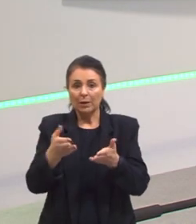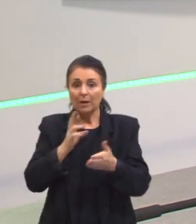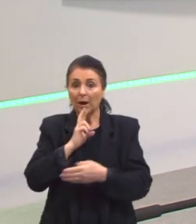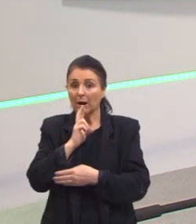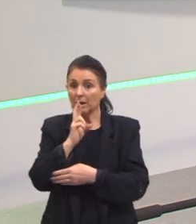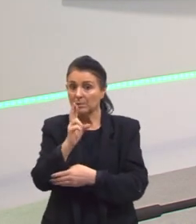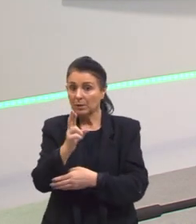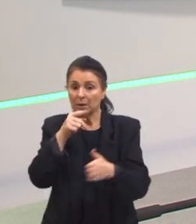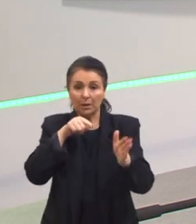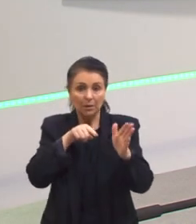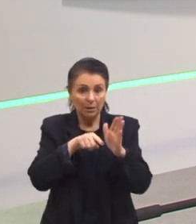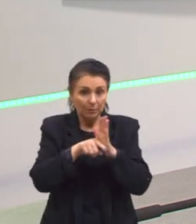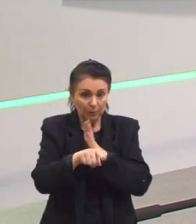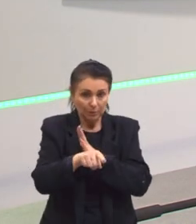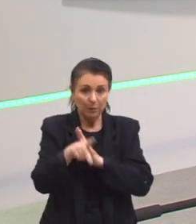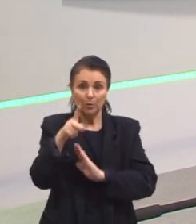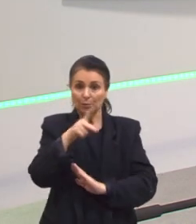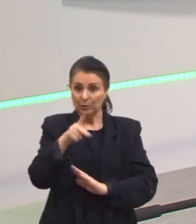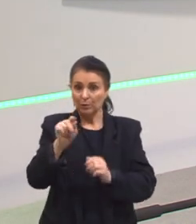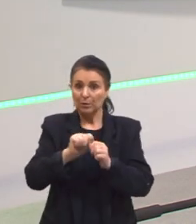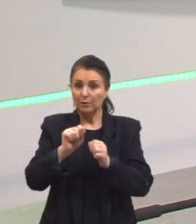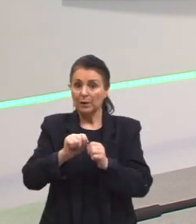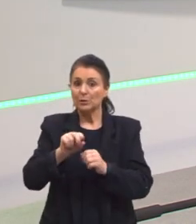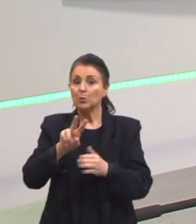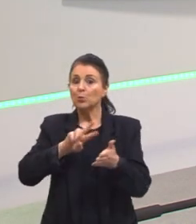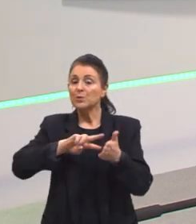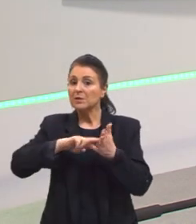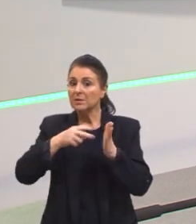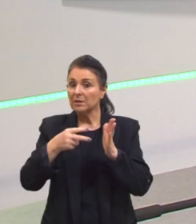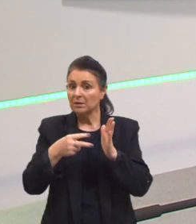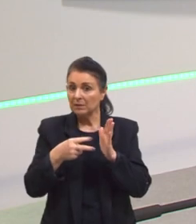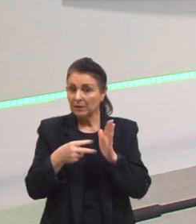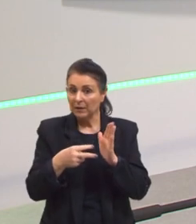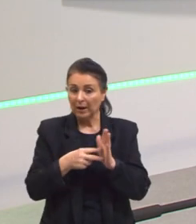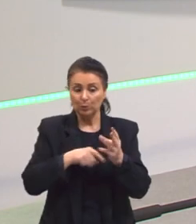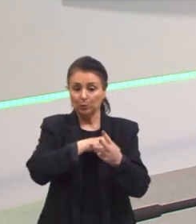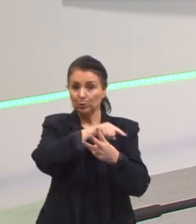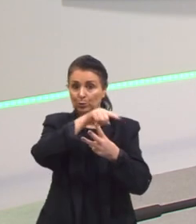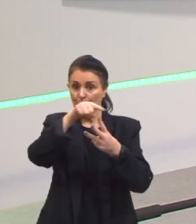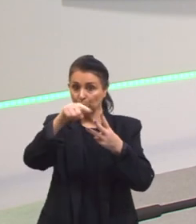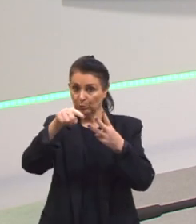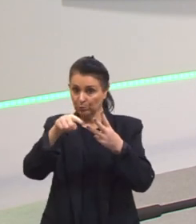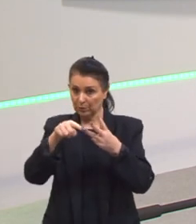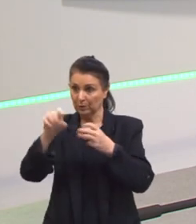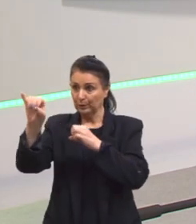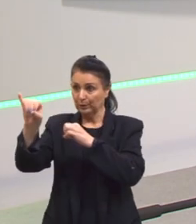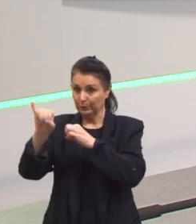resposta da pergunta lá que a gente trouxe né porque a imigração que quer imigração e migração